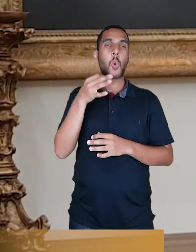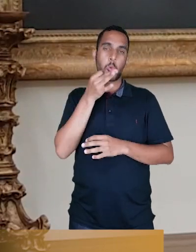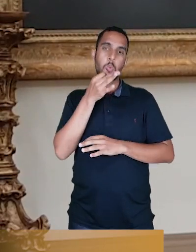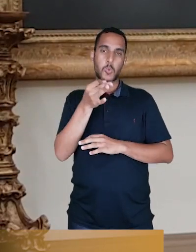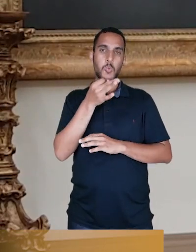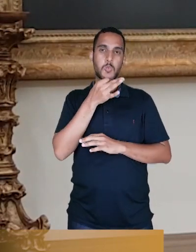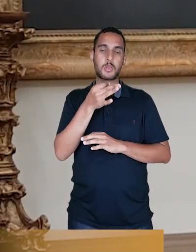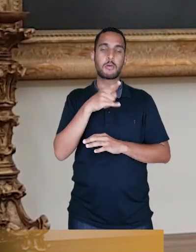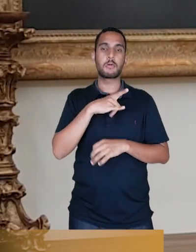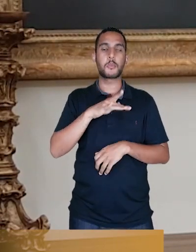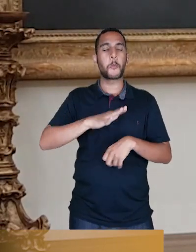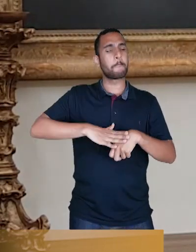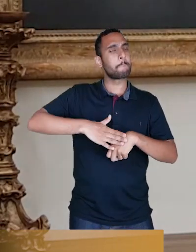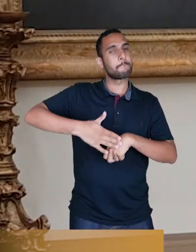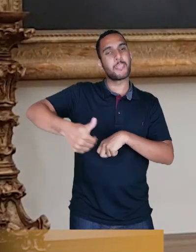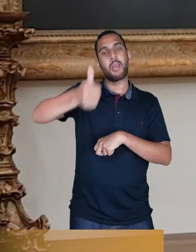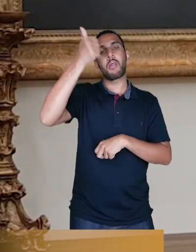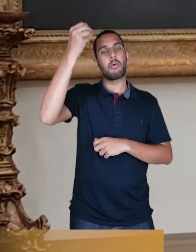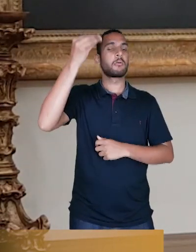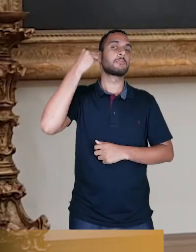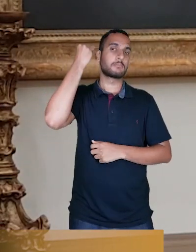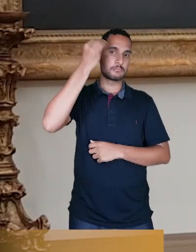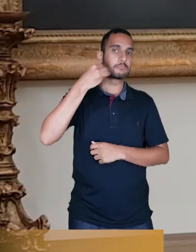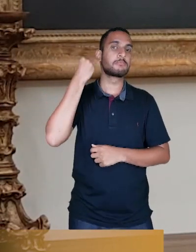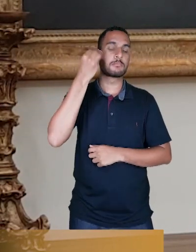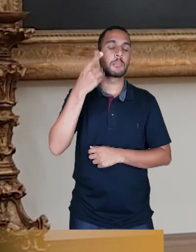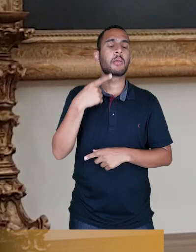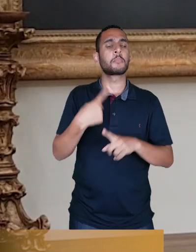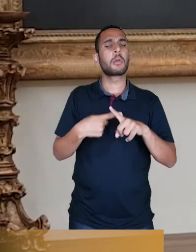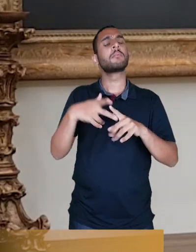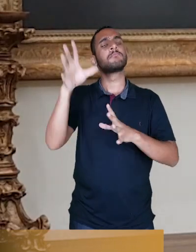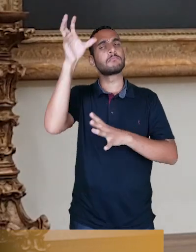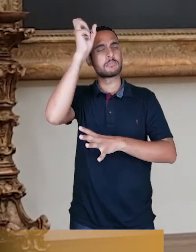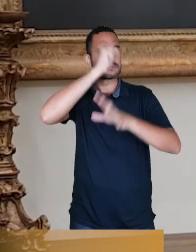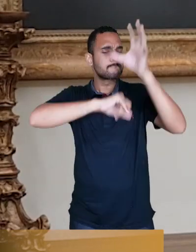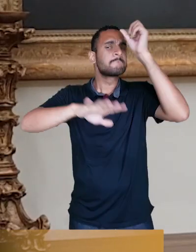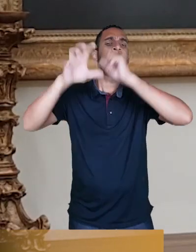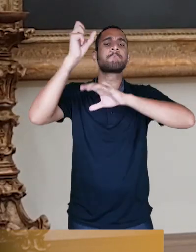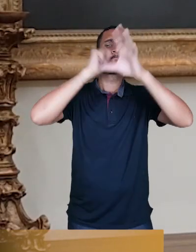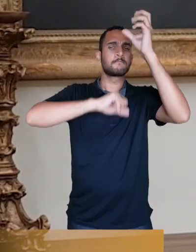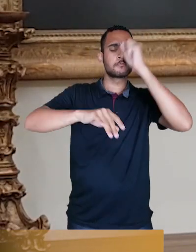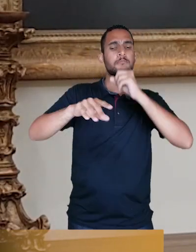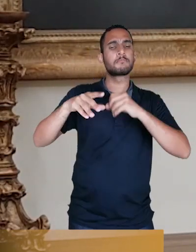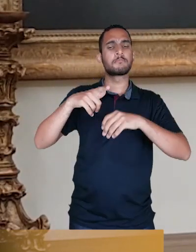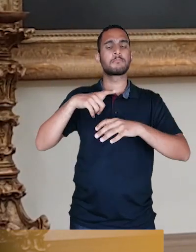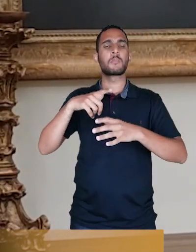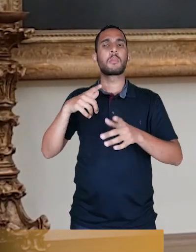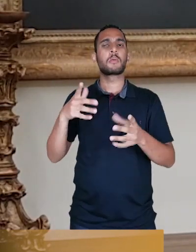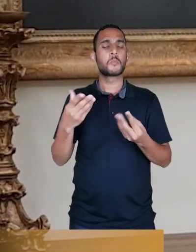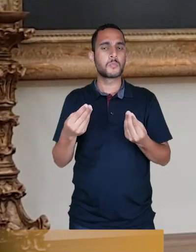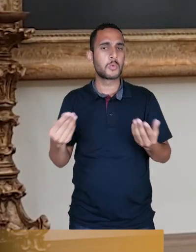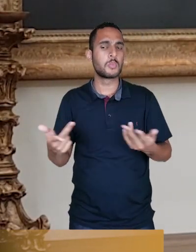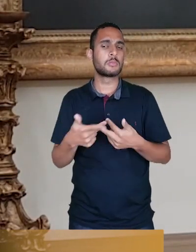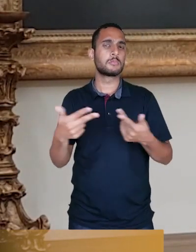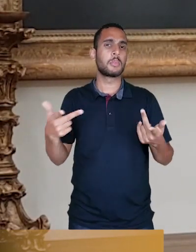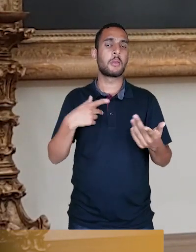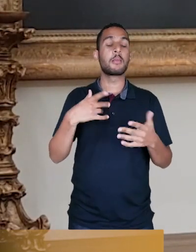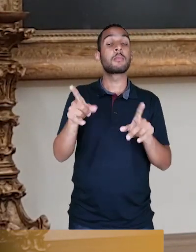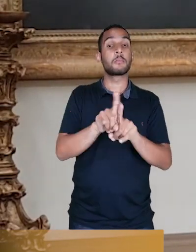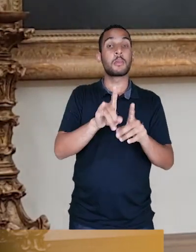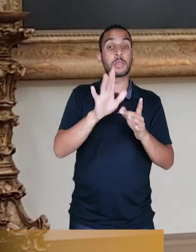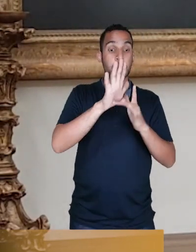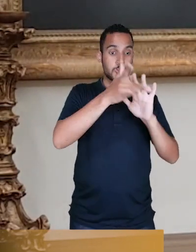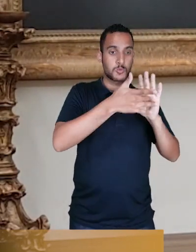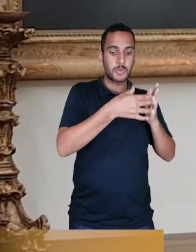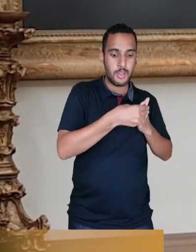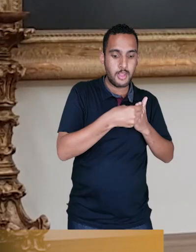uma das melhores experiências que a gente faz porque a gente aprende muito com eles e você você